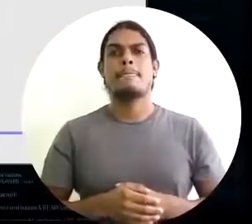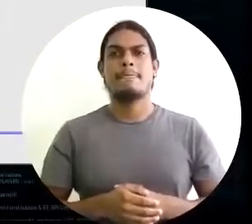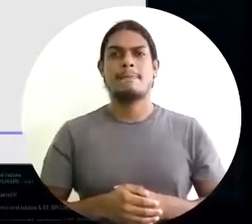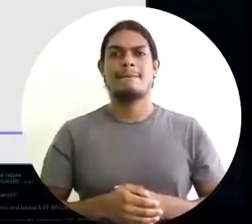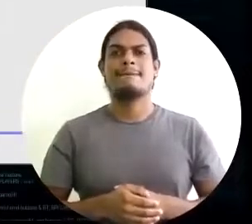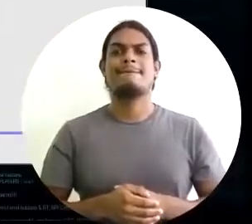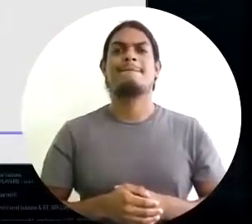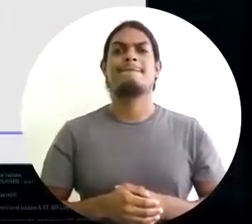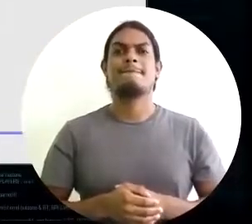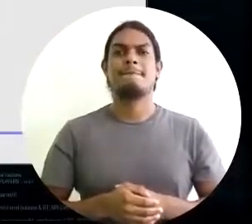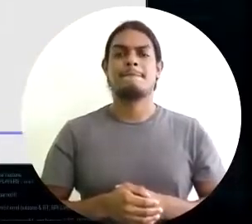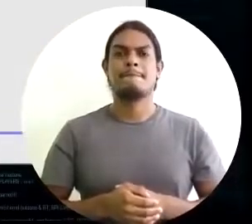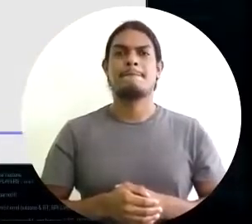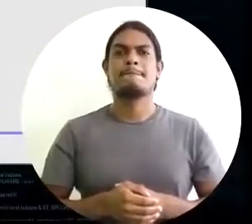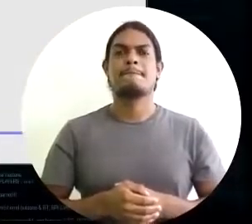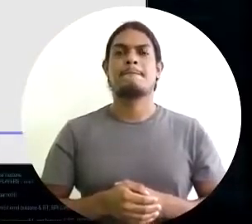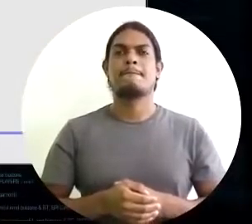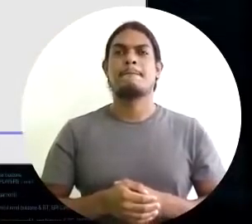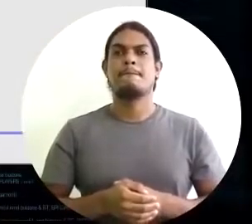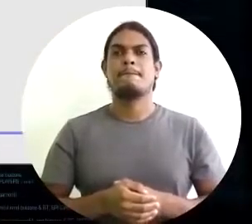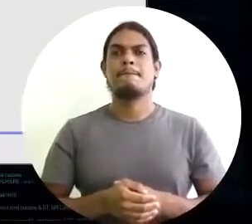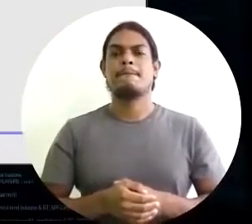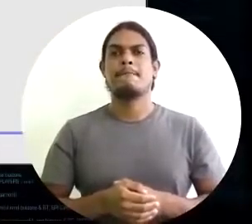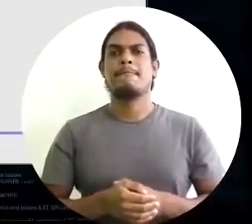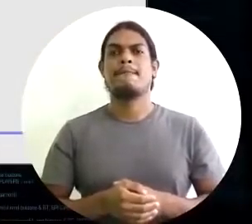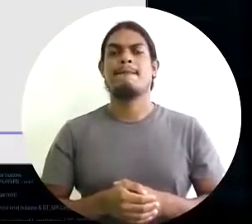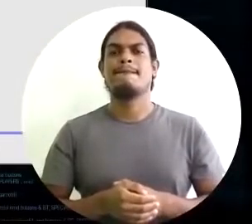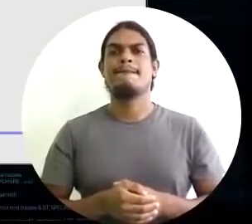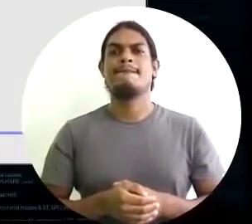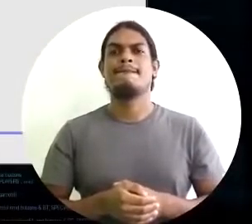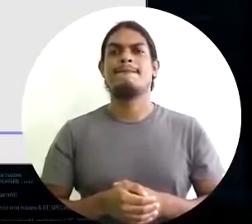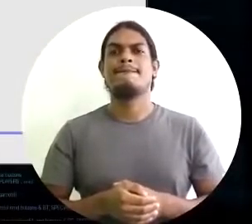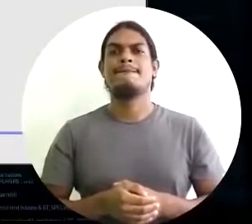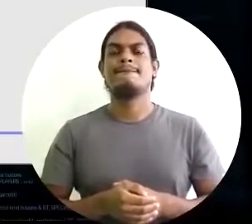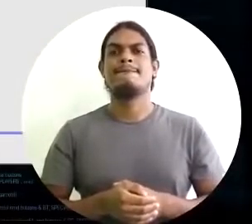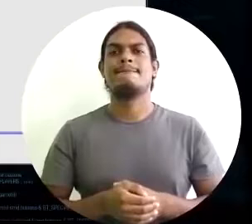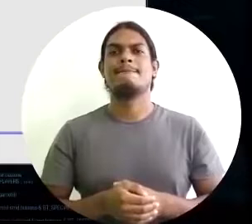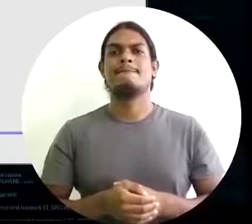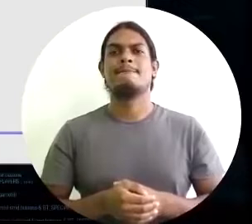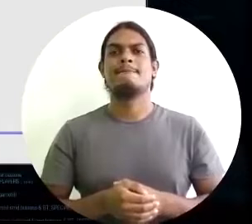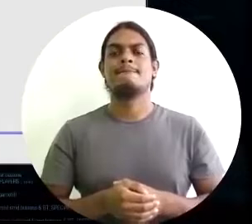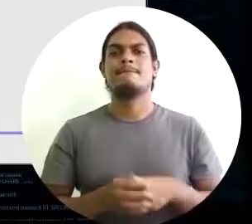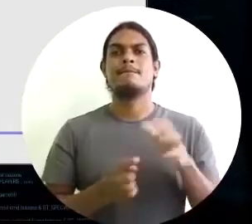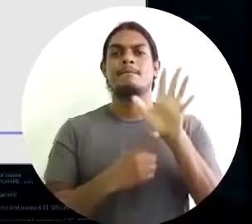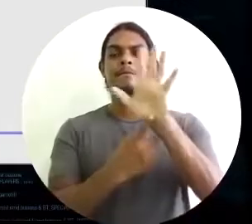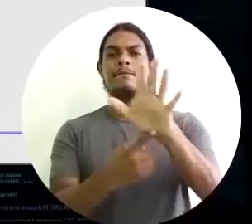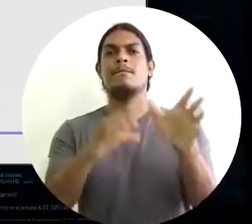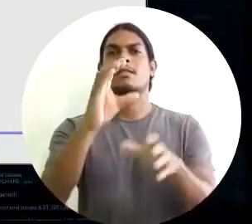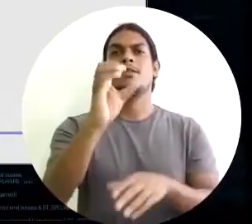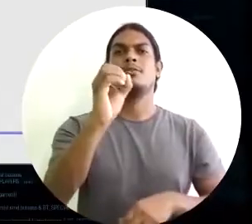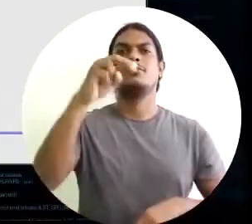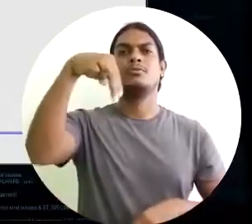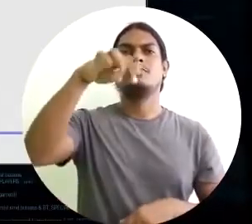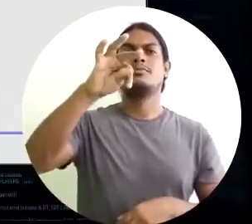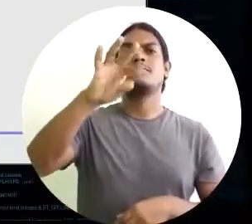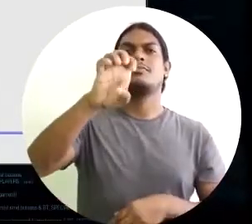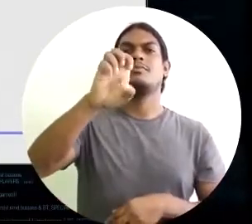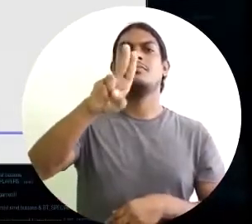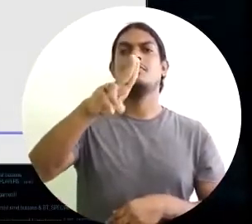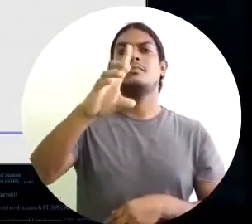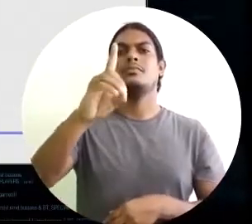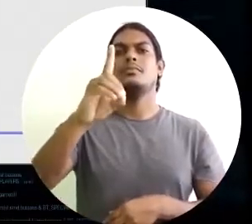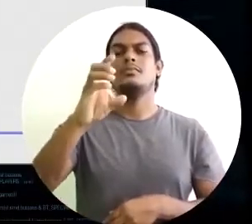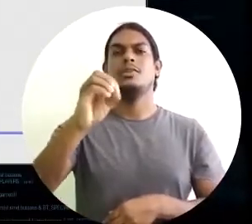www.meusite.com.br/menu.html. É o arquivo que diz o conteúdo do menu, o conteúdo textual do menu. Mas esse menu ele